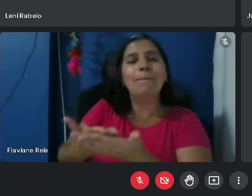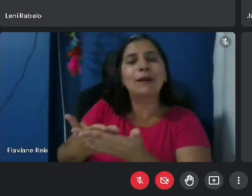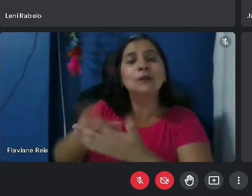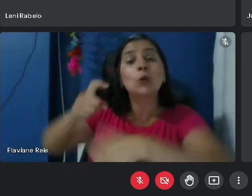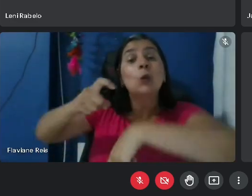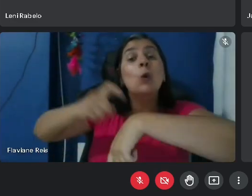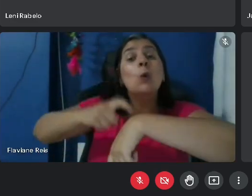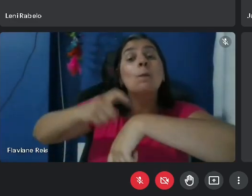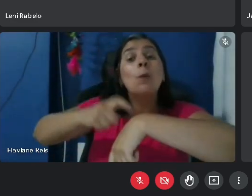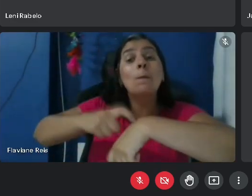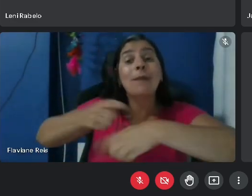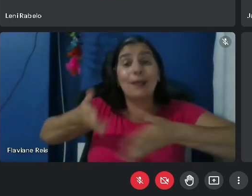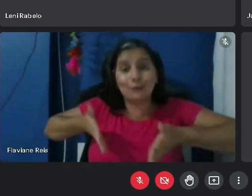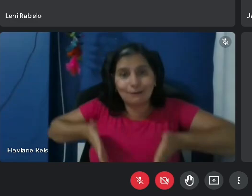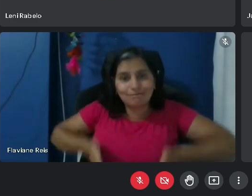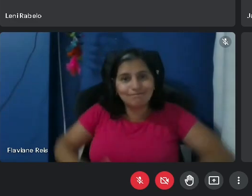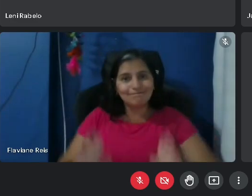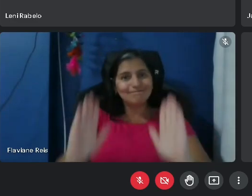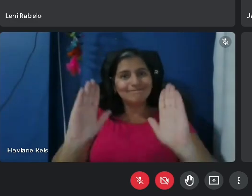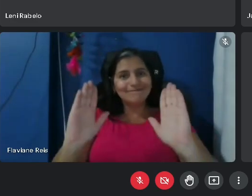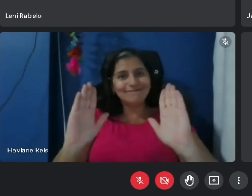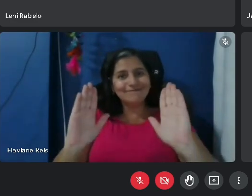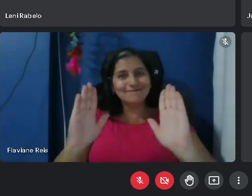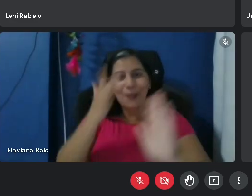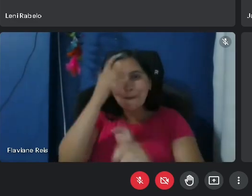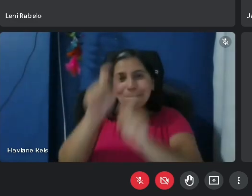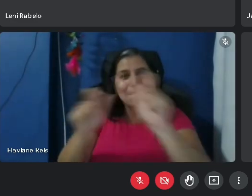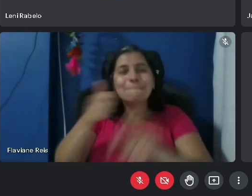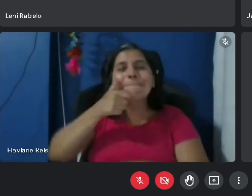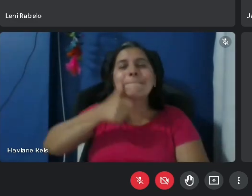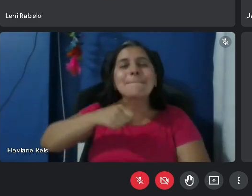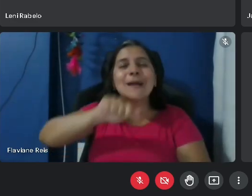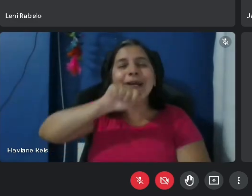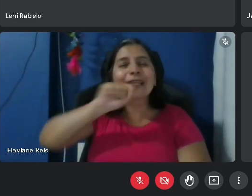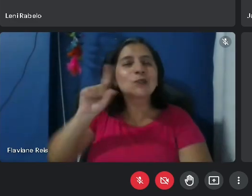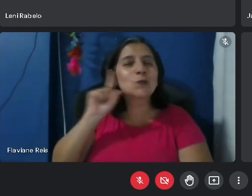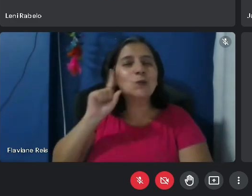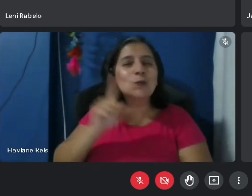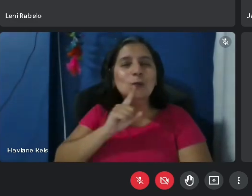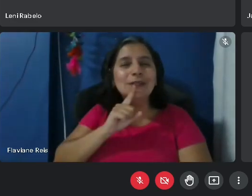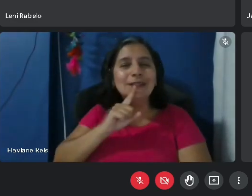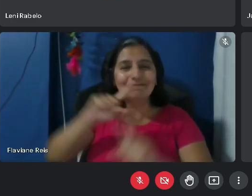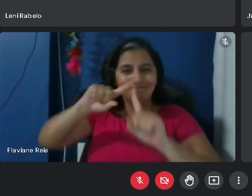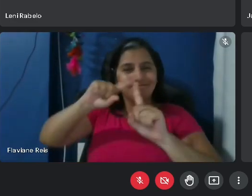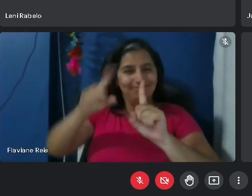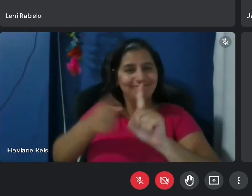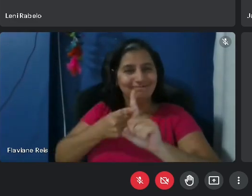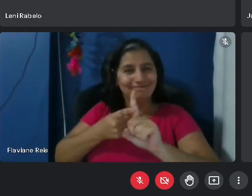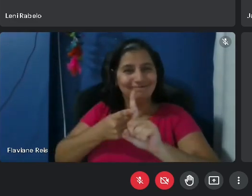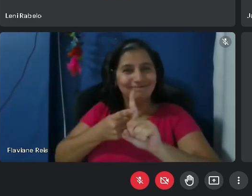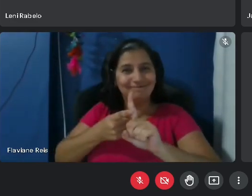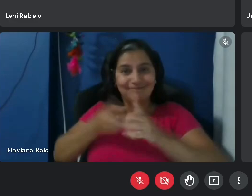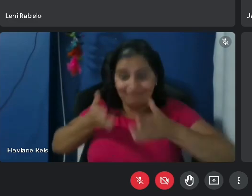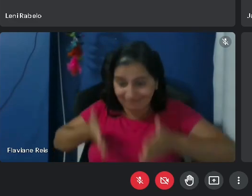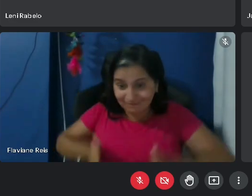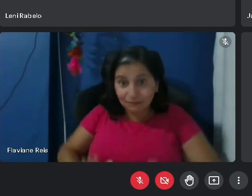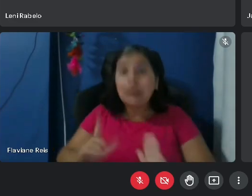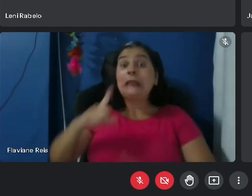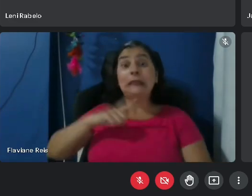insiste em que se coloque um intérprete em salas de parto para mães